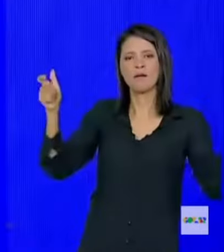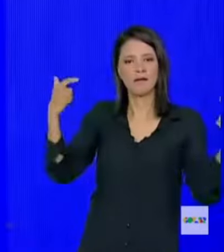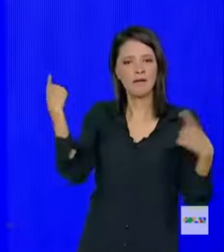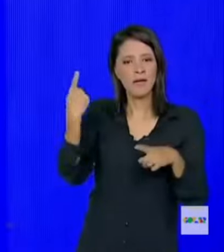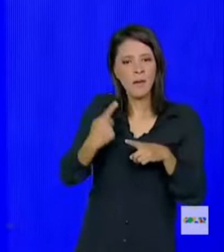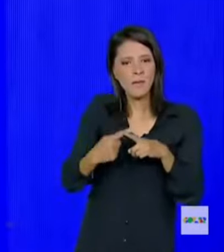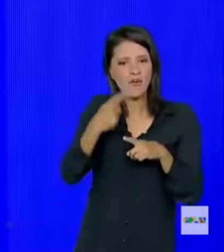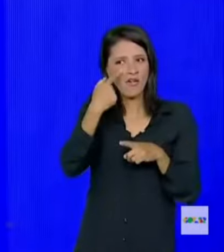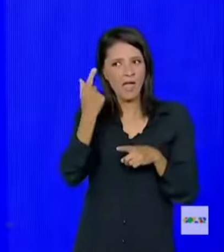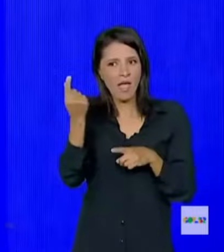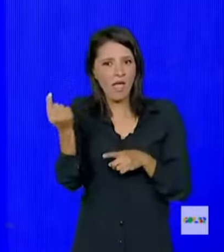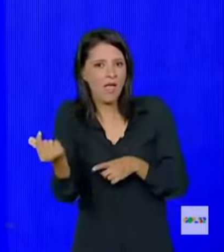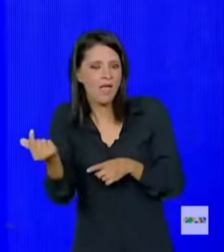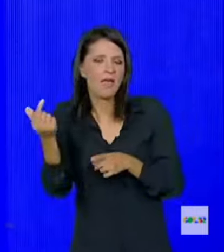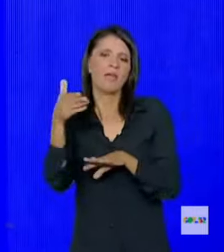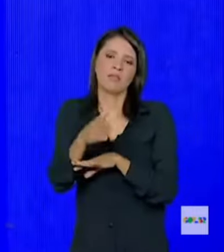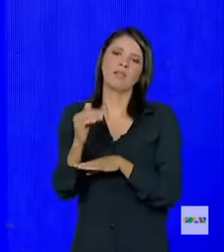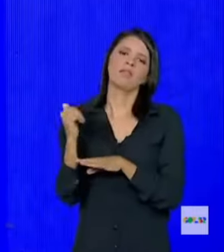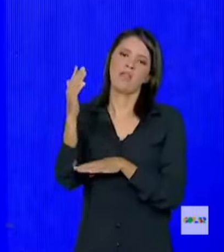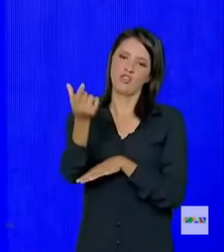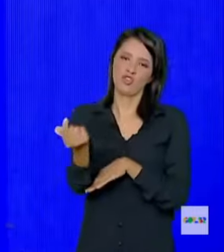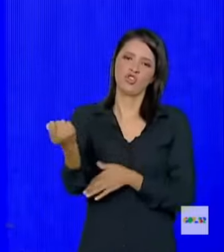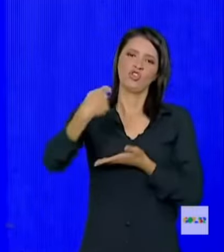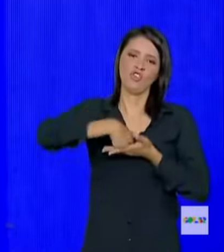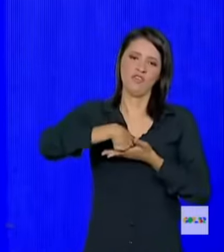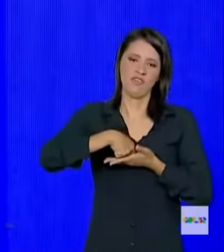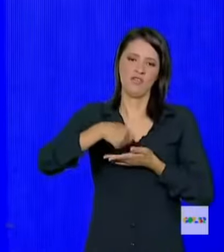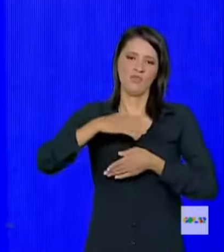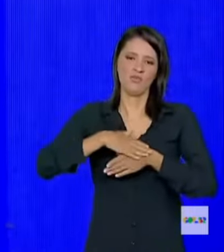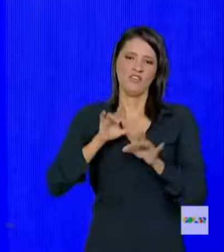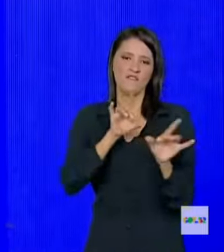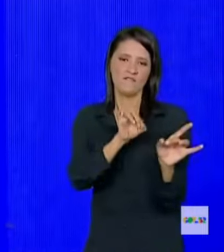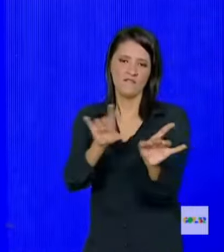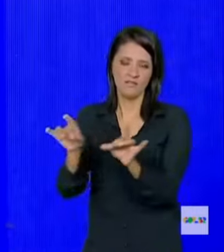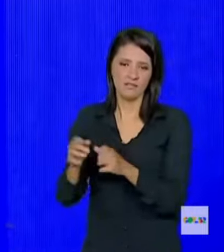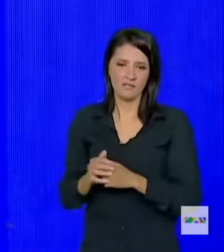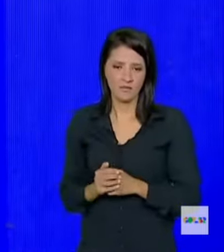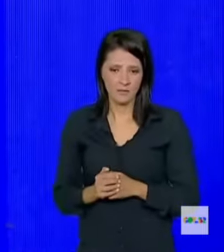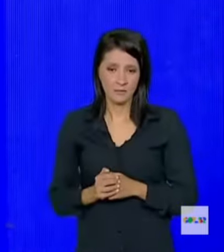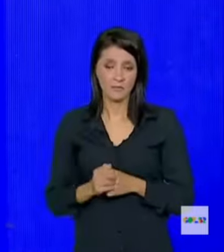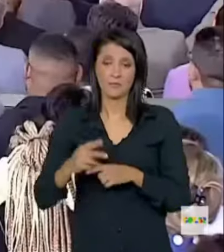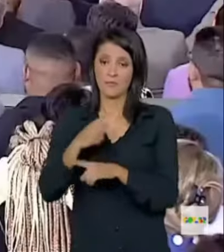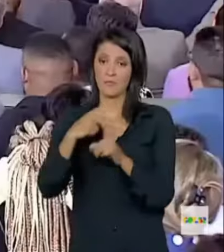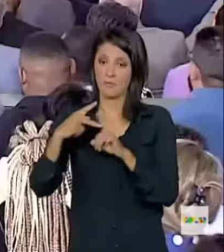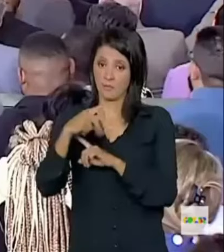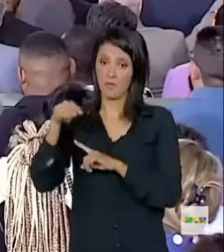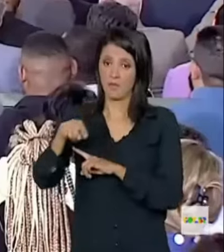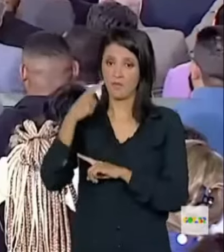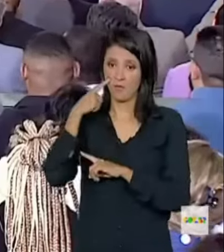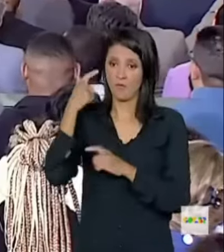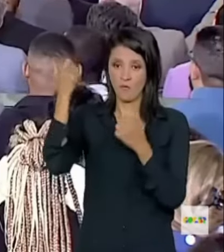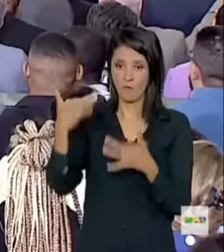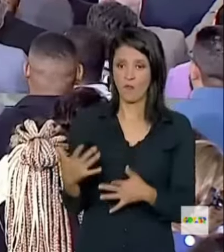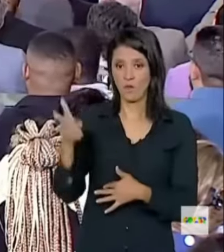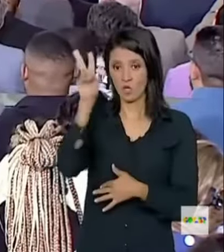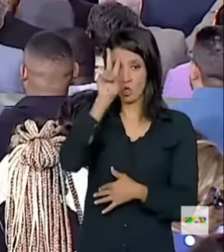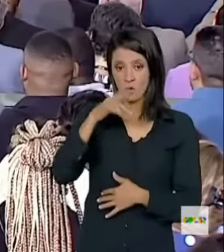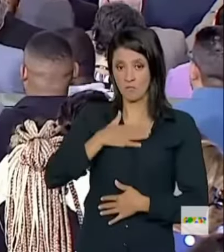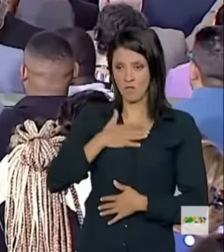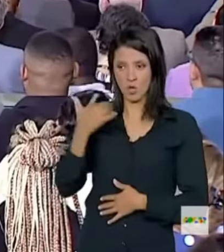você quer ter uma participação maior na fatia do que você vende. A Previdência Social, vou contar uma história minha, para não